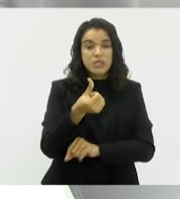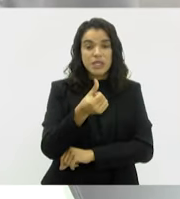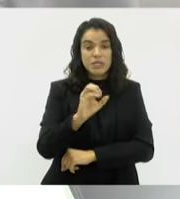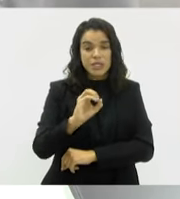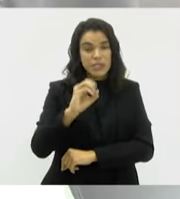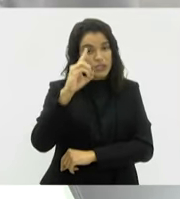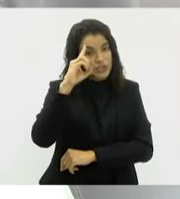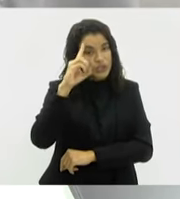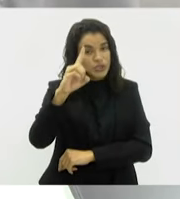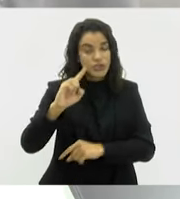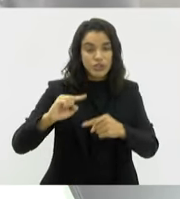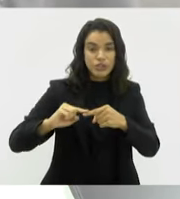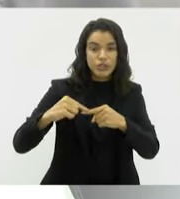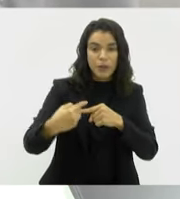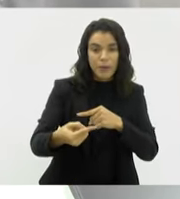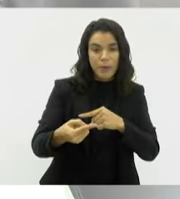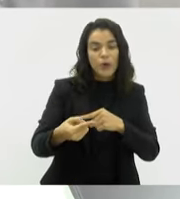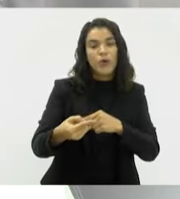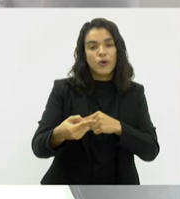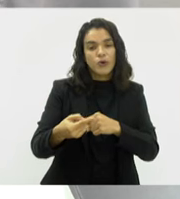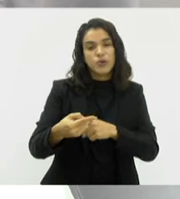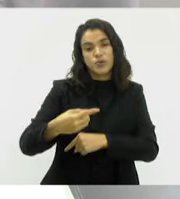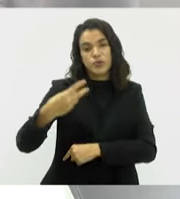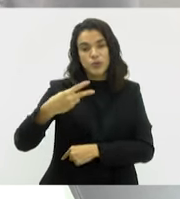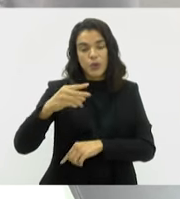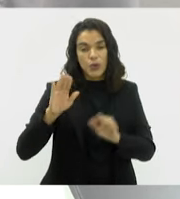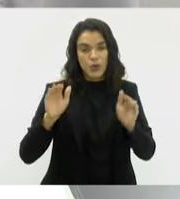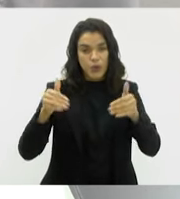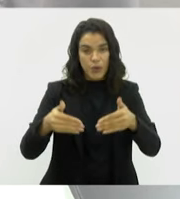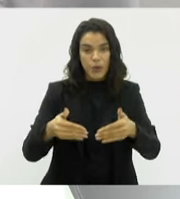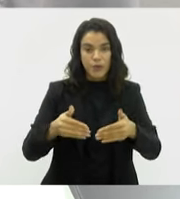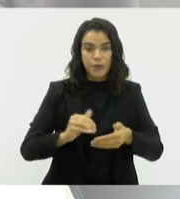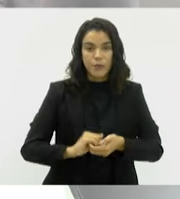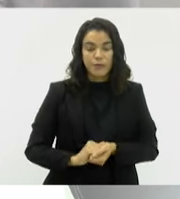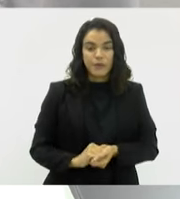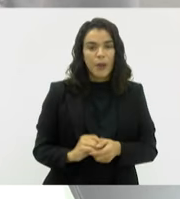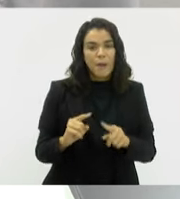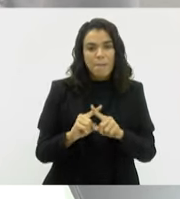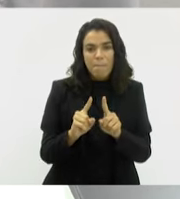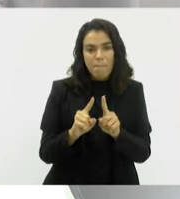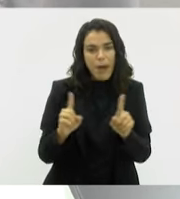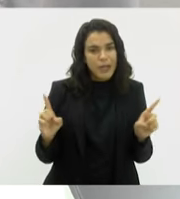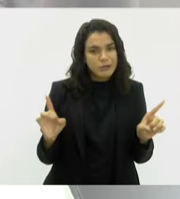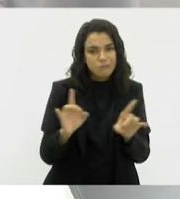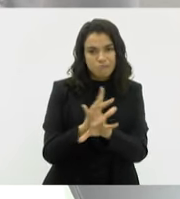possamos realizar aqui o segundo encontro desse colegiado. Mas não para por aí.